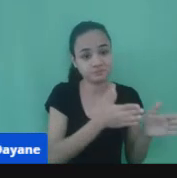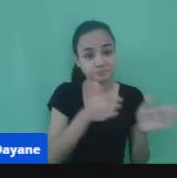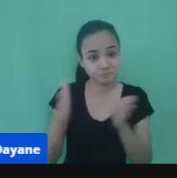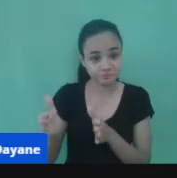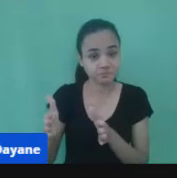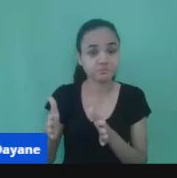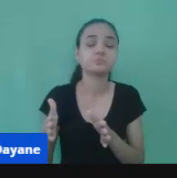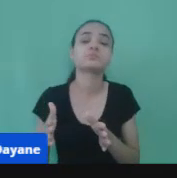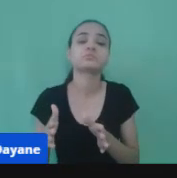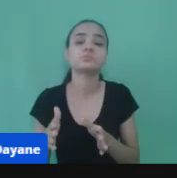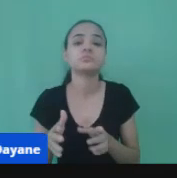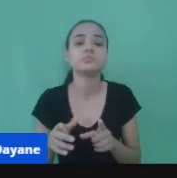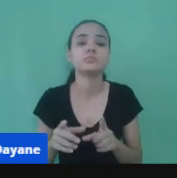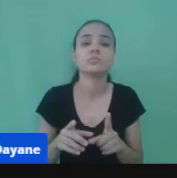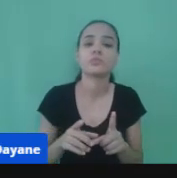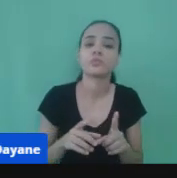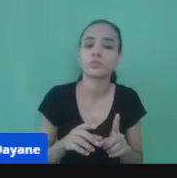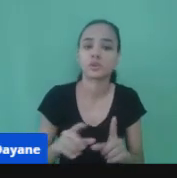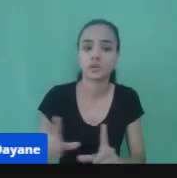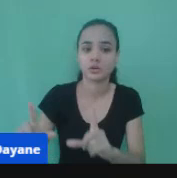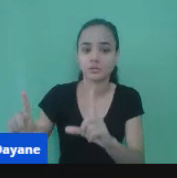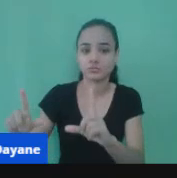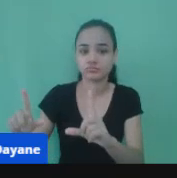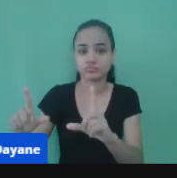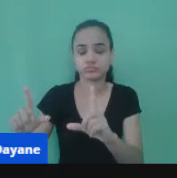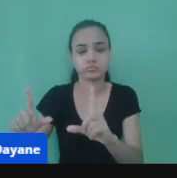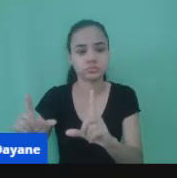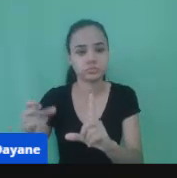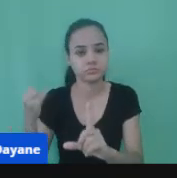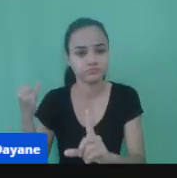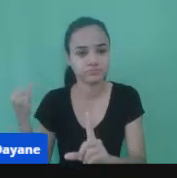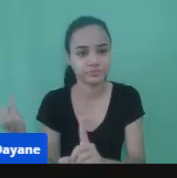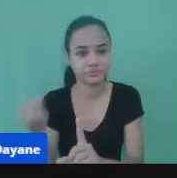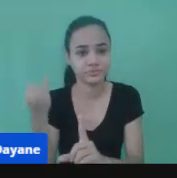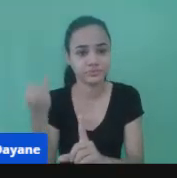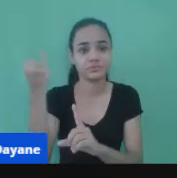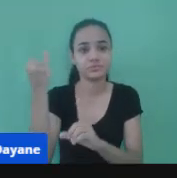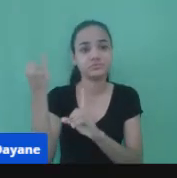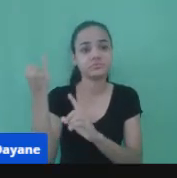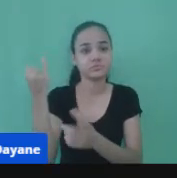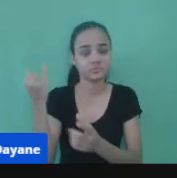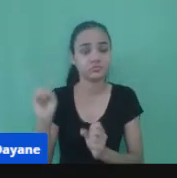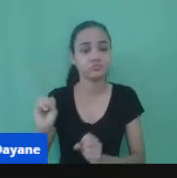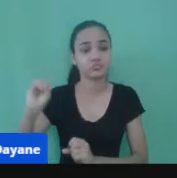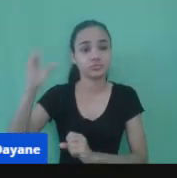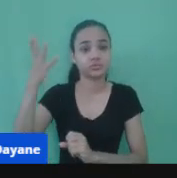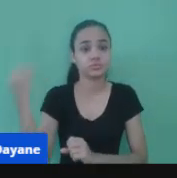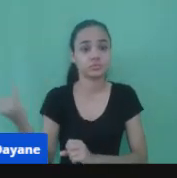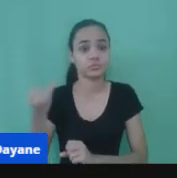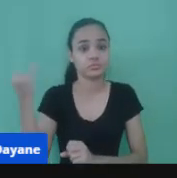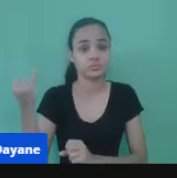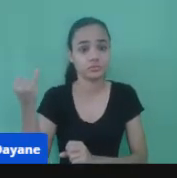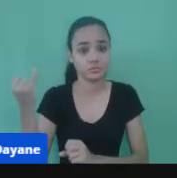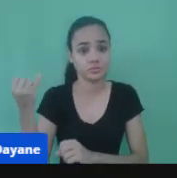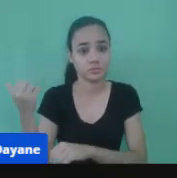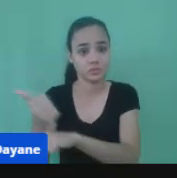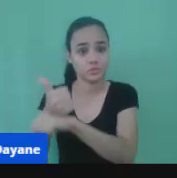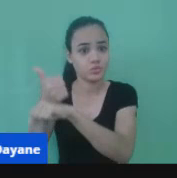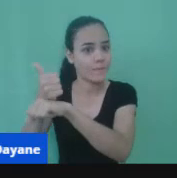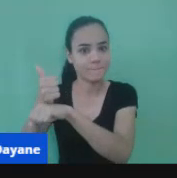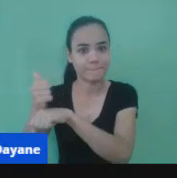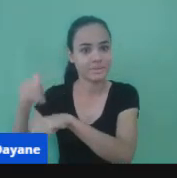evento importante, né, um outro momento que esse assim, é um dos mais importantes para a educação ambiental, que foi a Conferência de